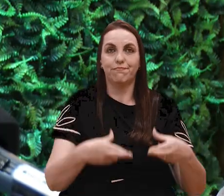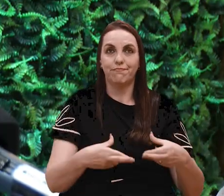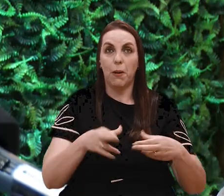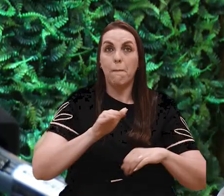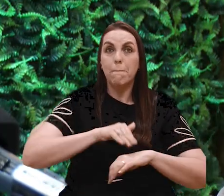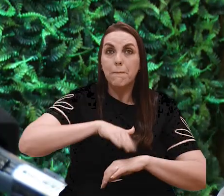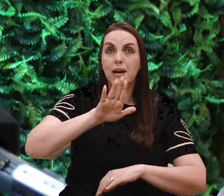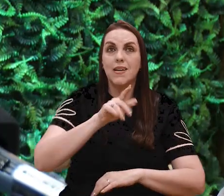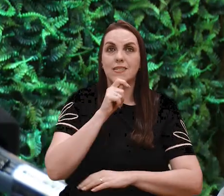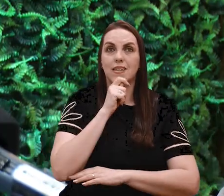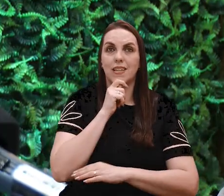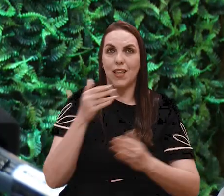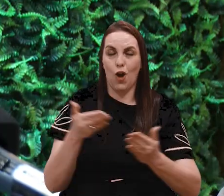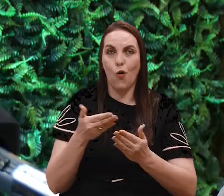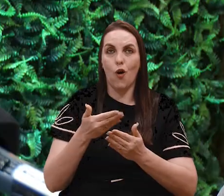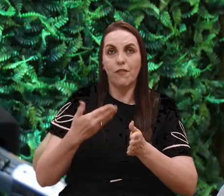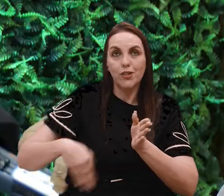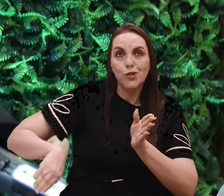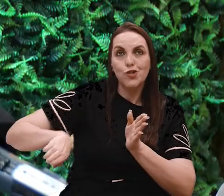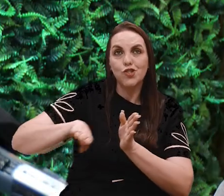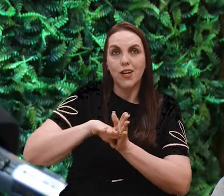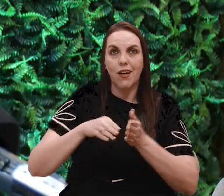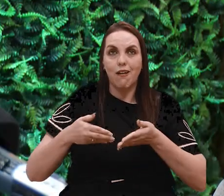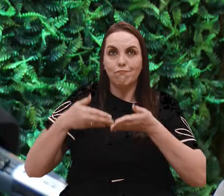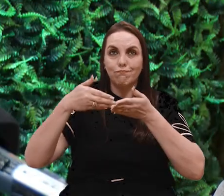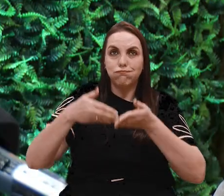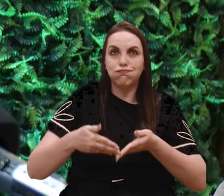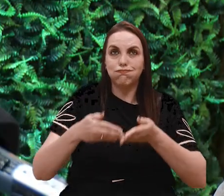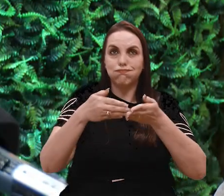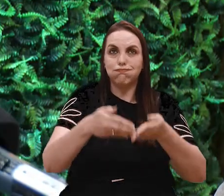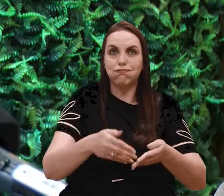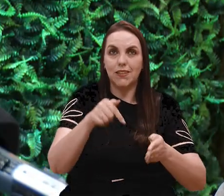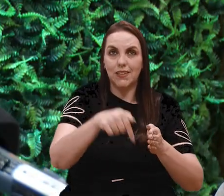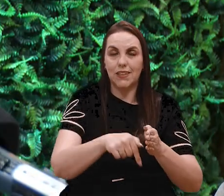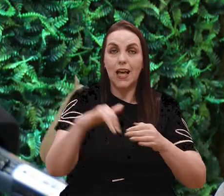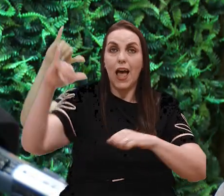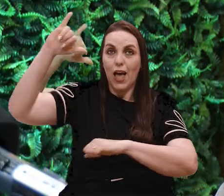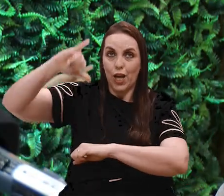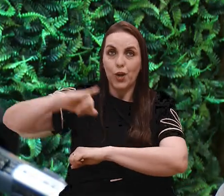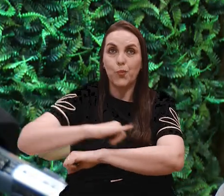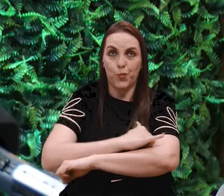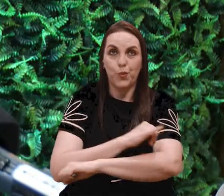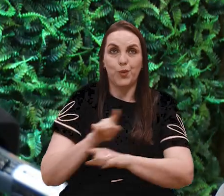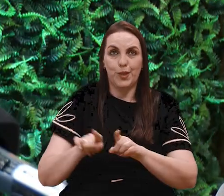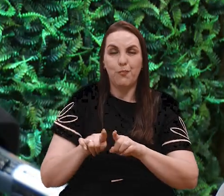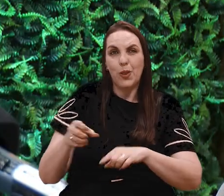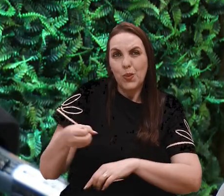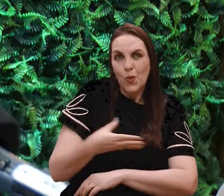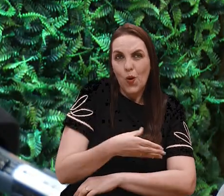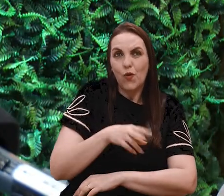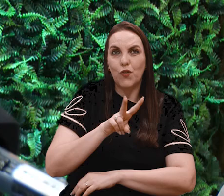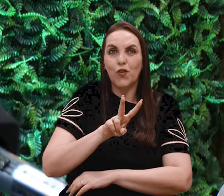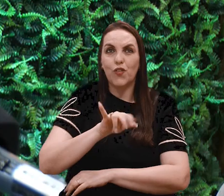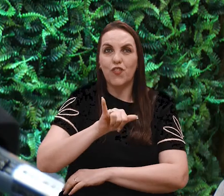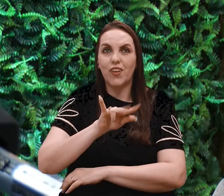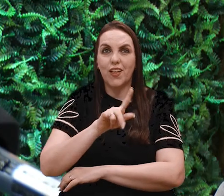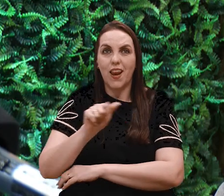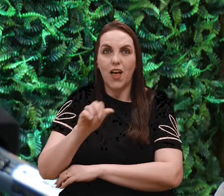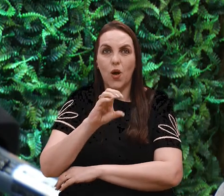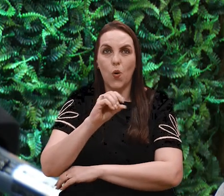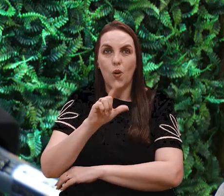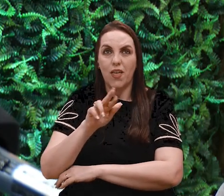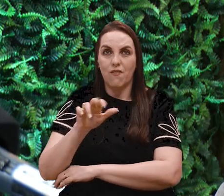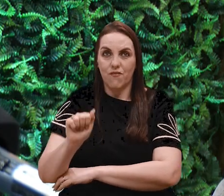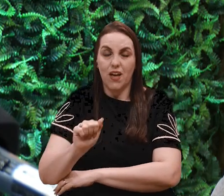com essa vinda do Porto Meridional e também do aeroporto de Vila Oliva, que vai facilitar os nossos gargalos logísticos, né?